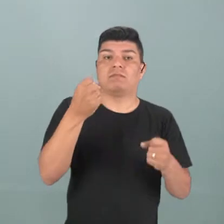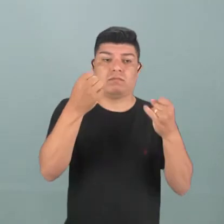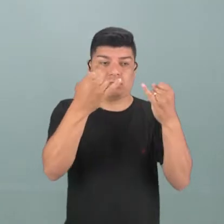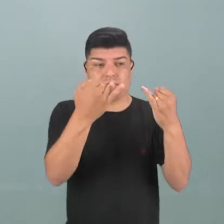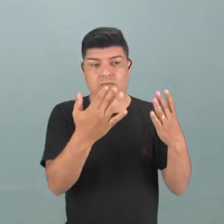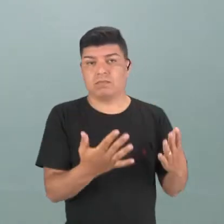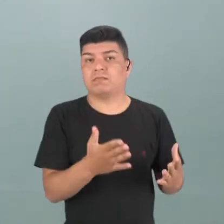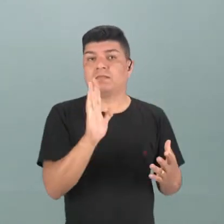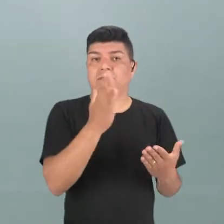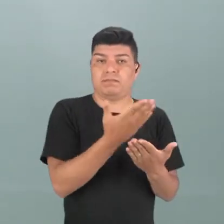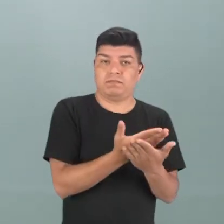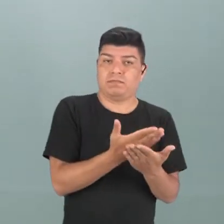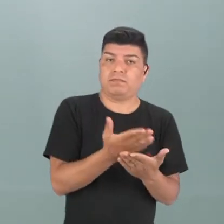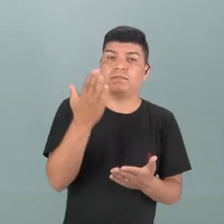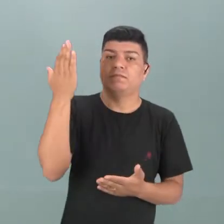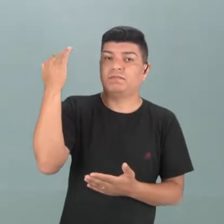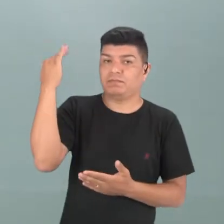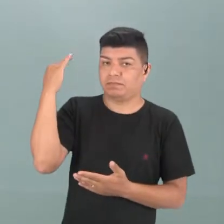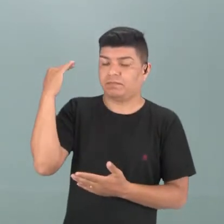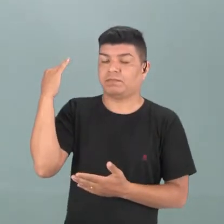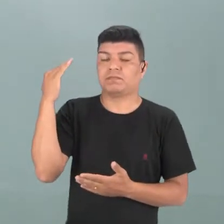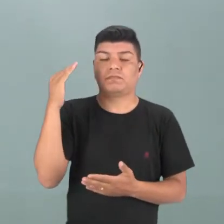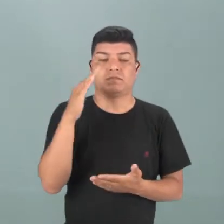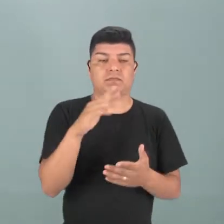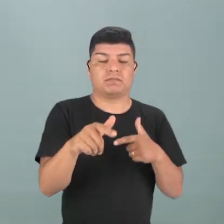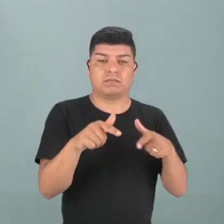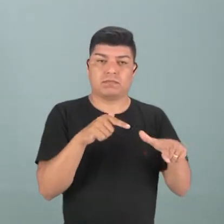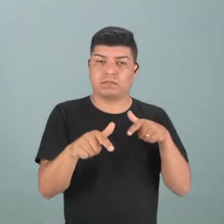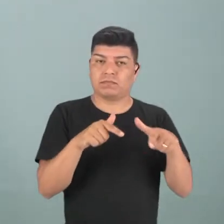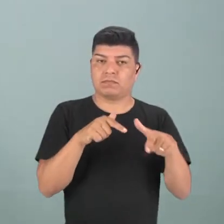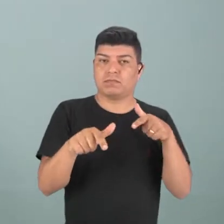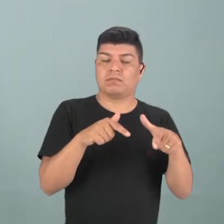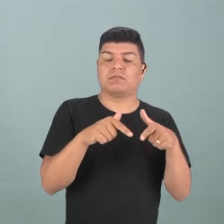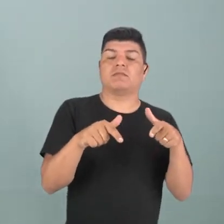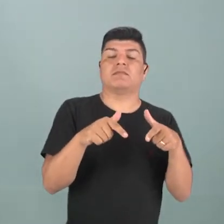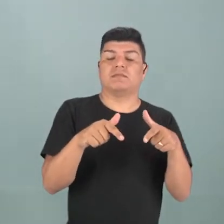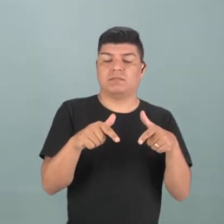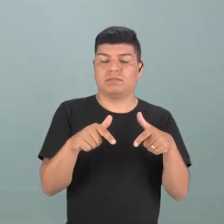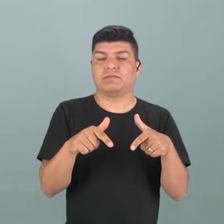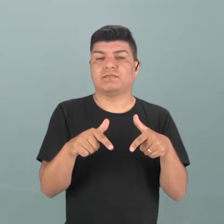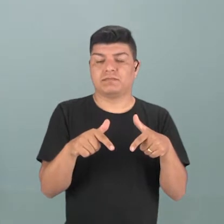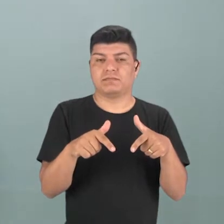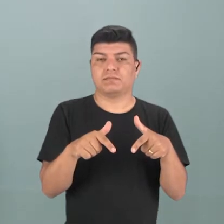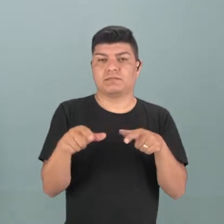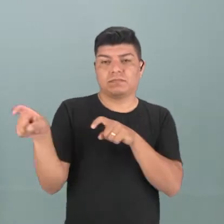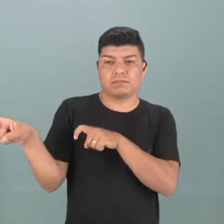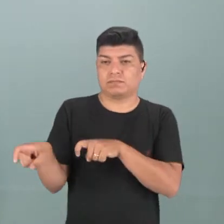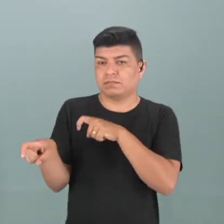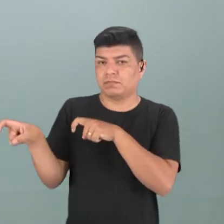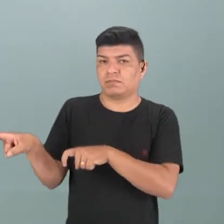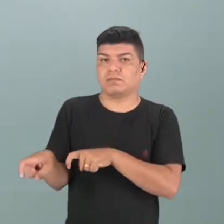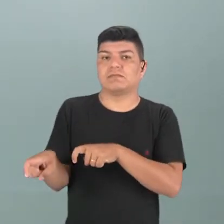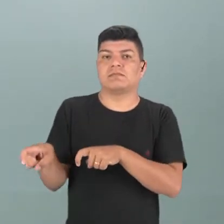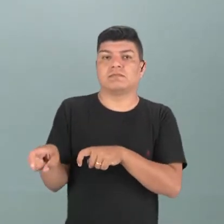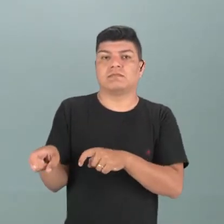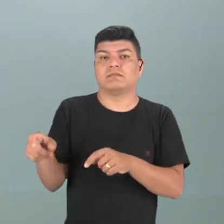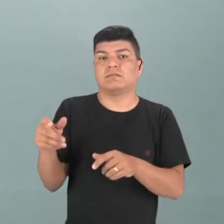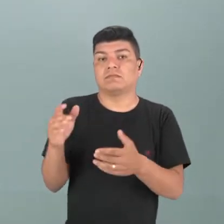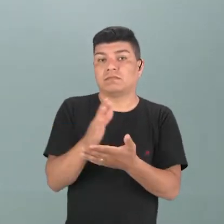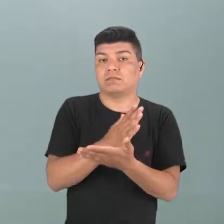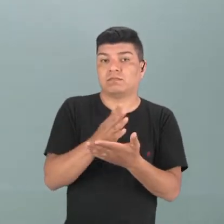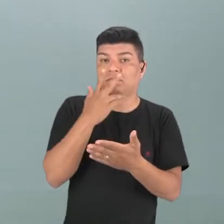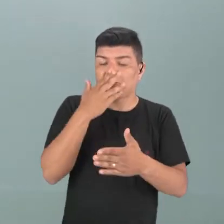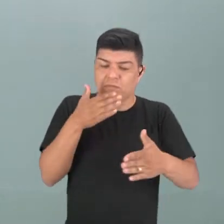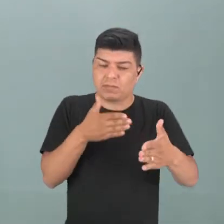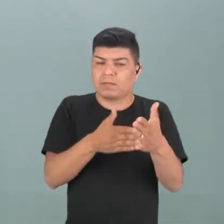em outras aulas passadas, né? Dos trabalhos que são executados, né, na zona rural. esses trabalhos são muito